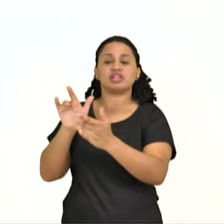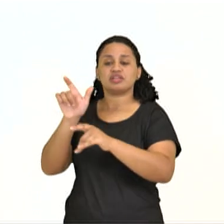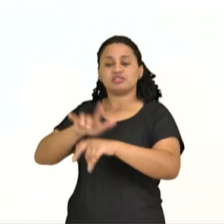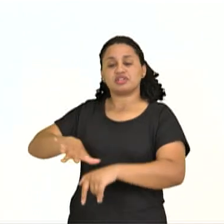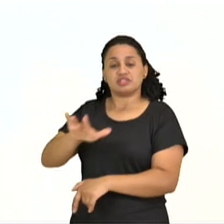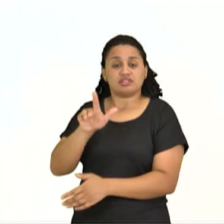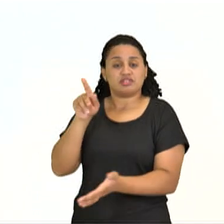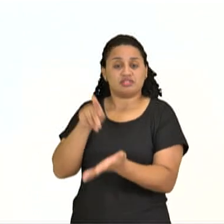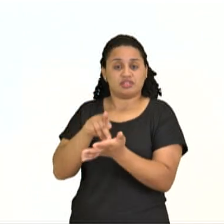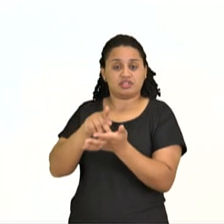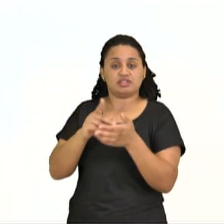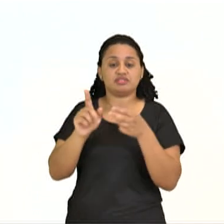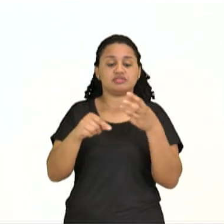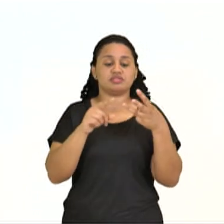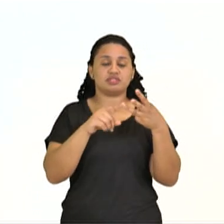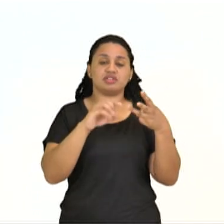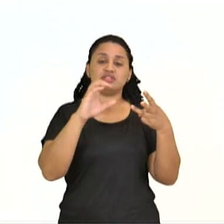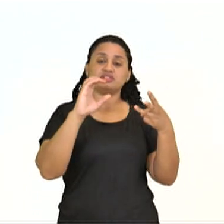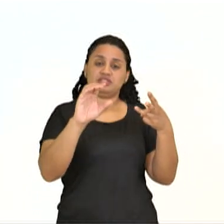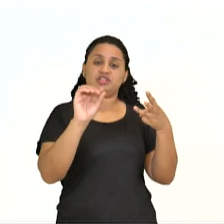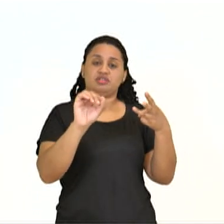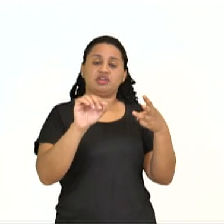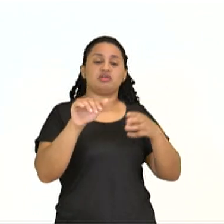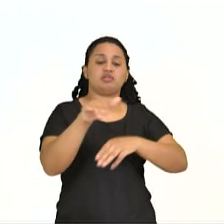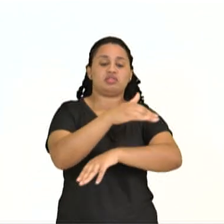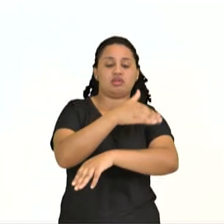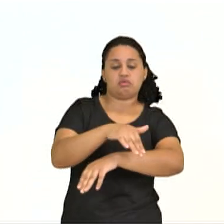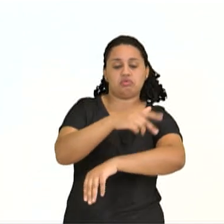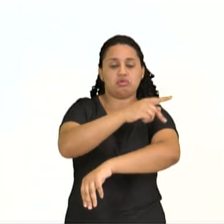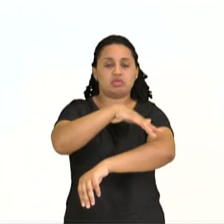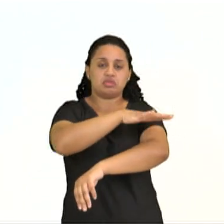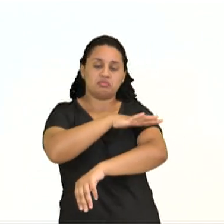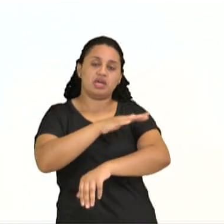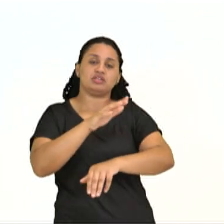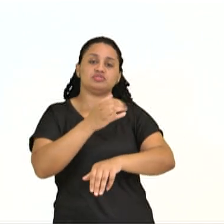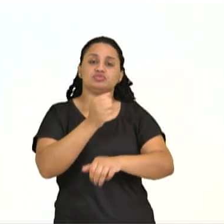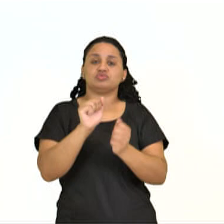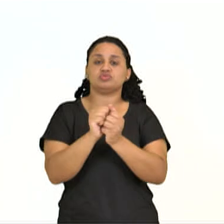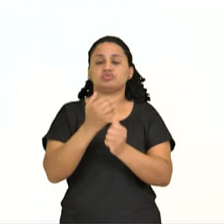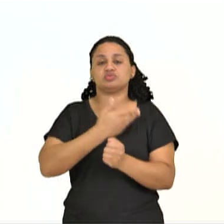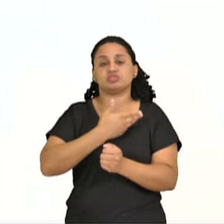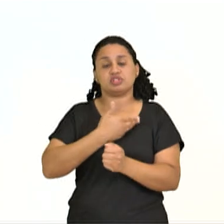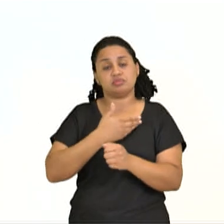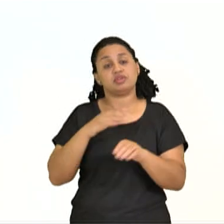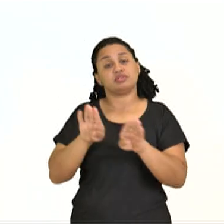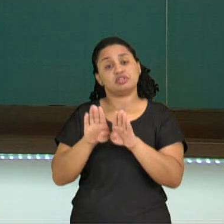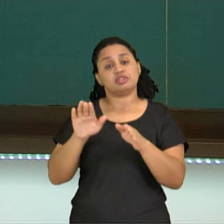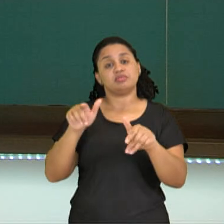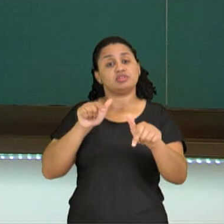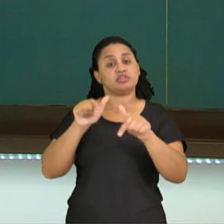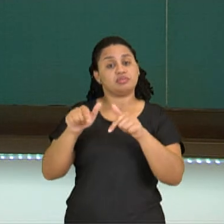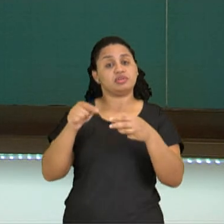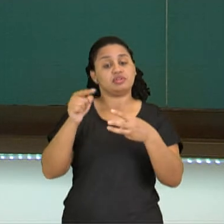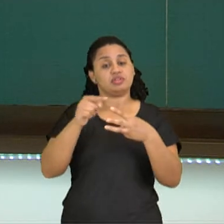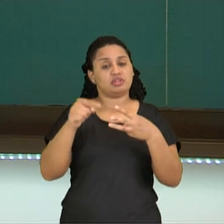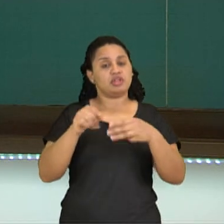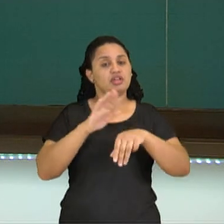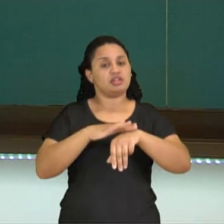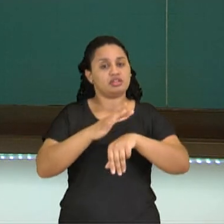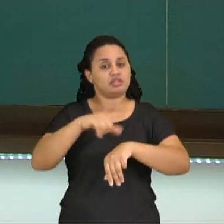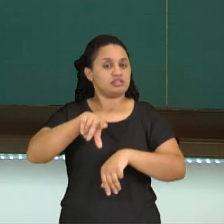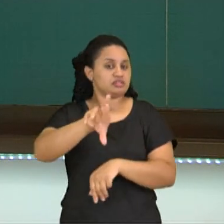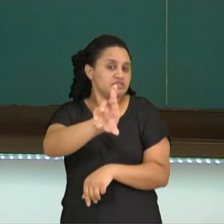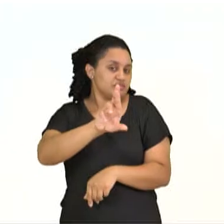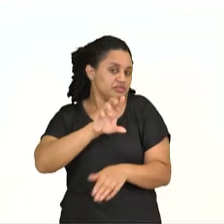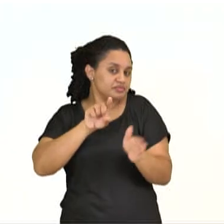real? Alternativa C. Seja na rua, na praça, com os amigos, até mesmo no trabalho. Mais um tempinho para responder